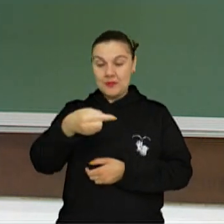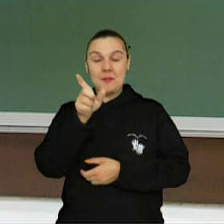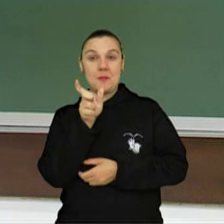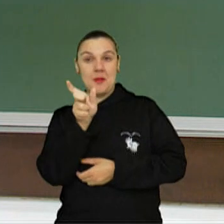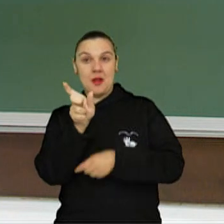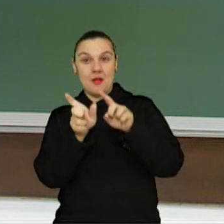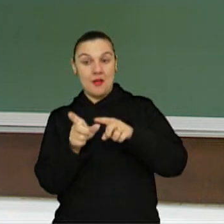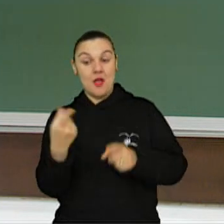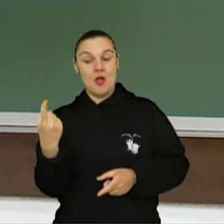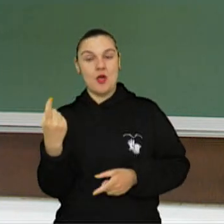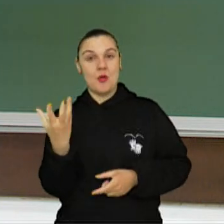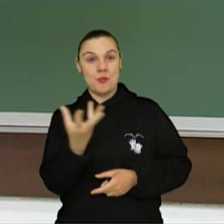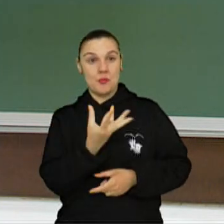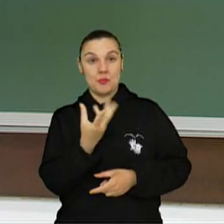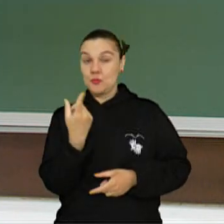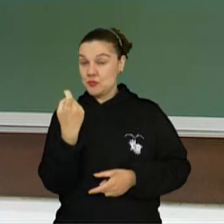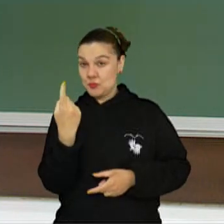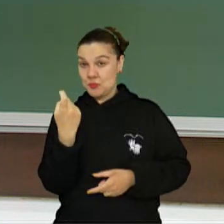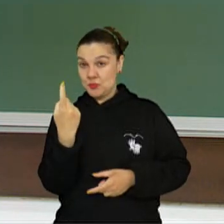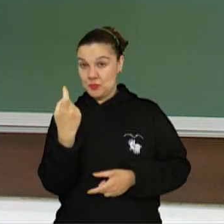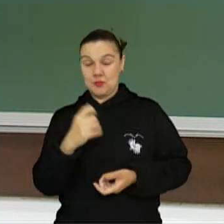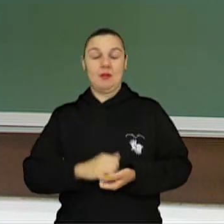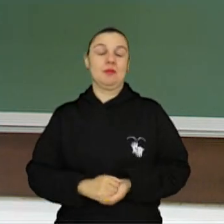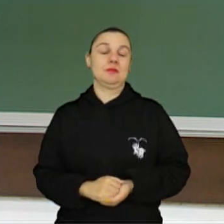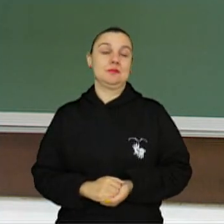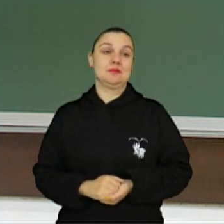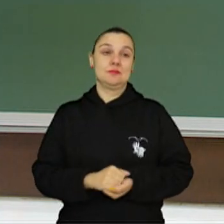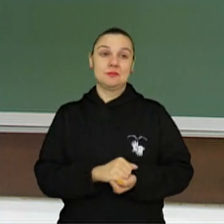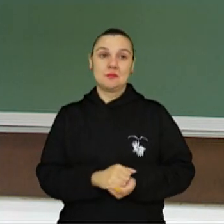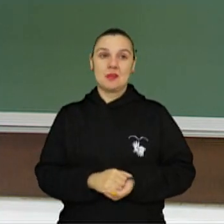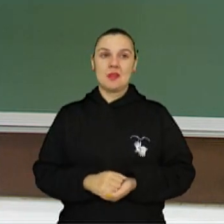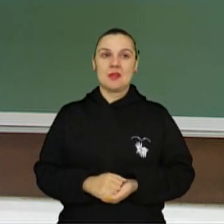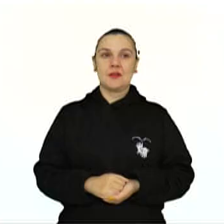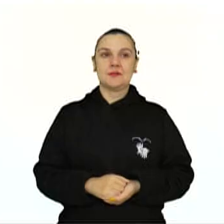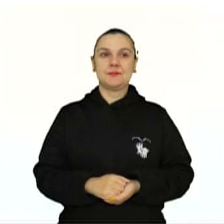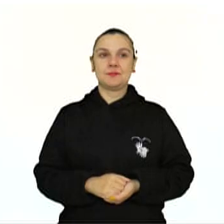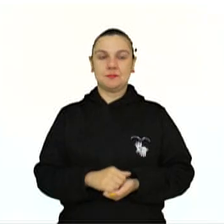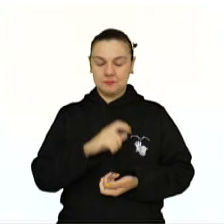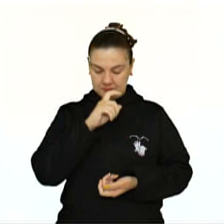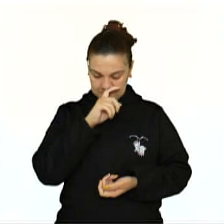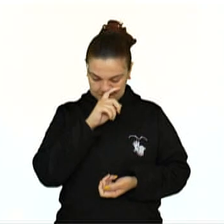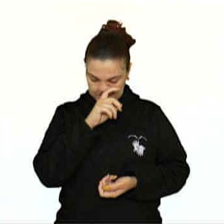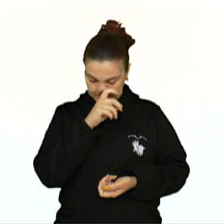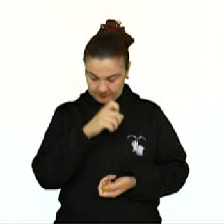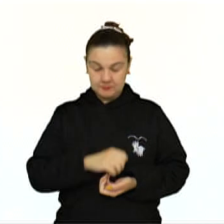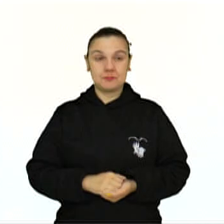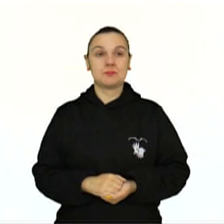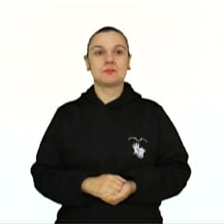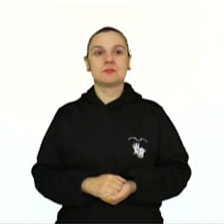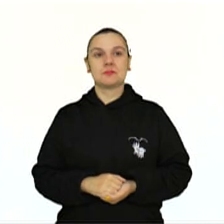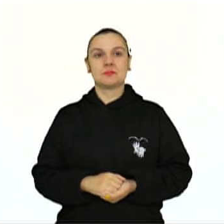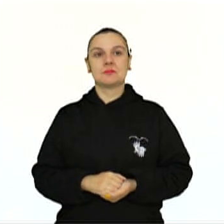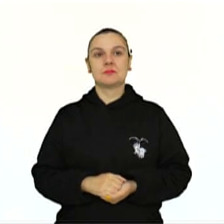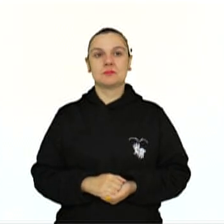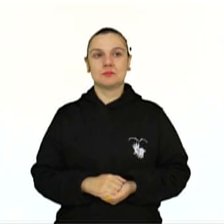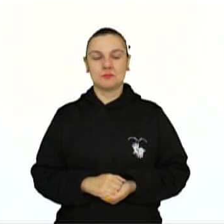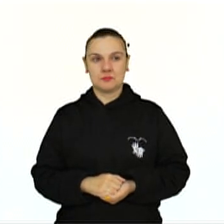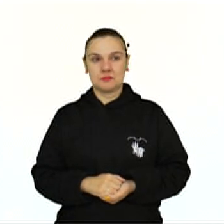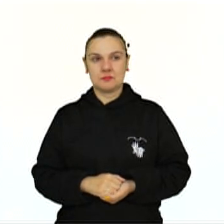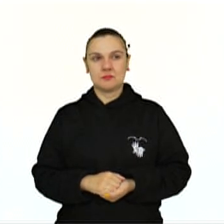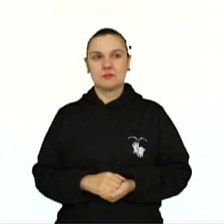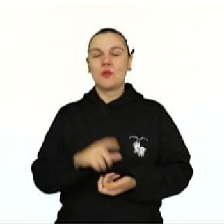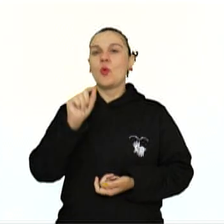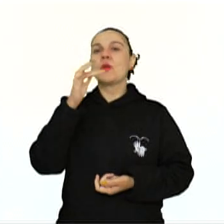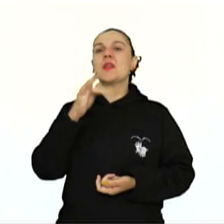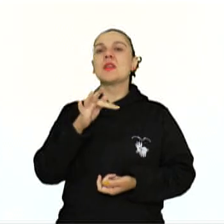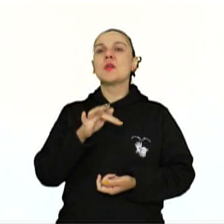dói, estiver no plural. No singular. Olha lá, o exemplo. A Pedro le duele la boca.